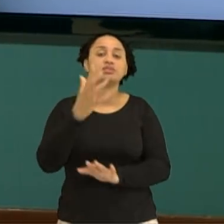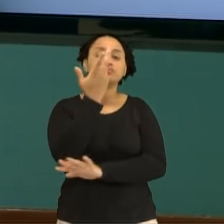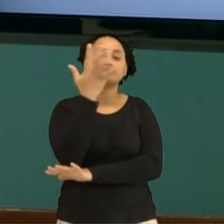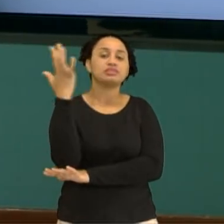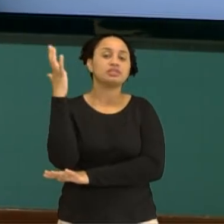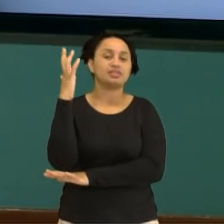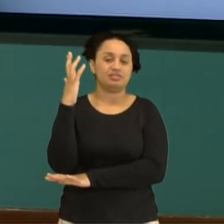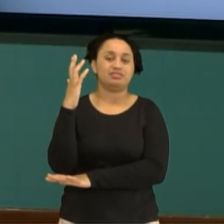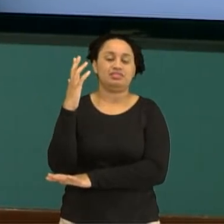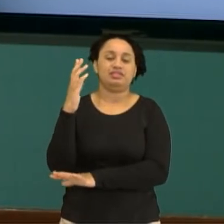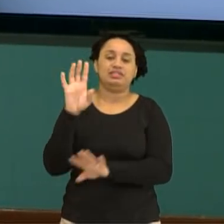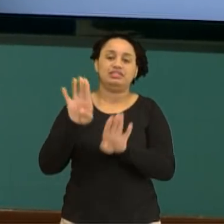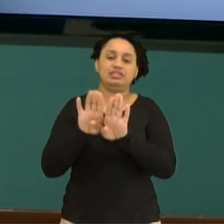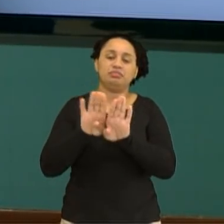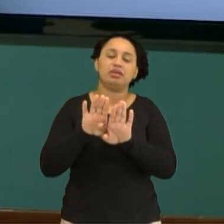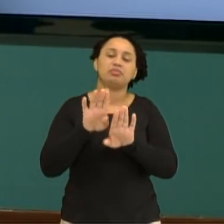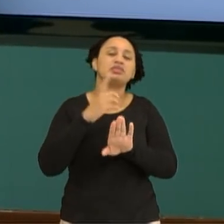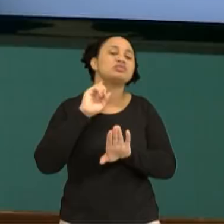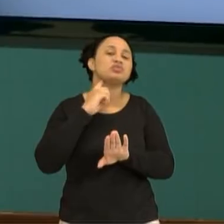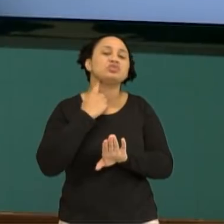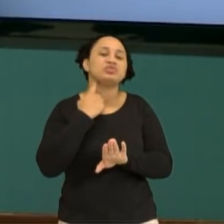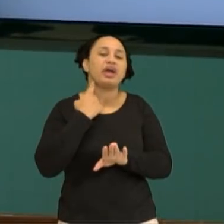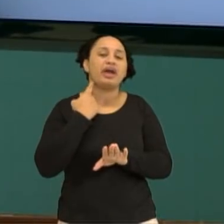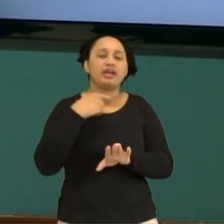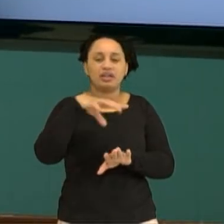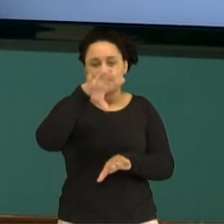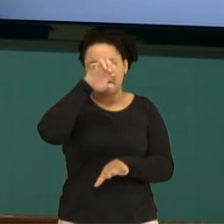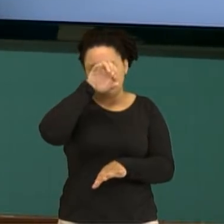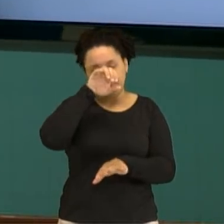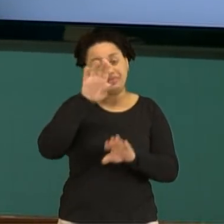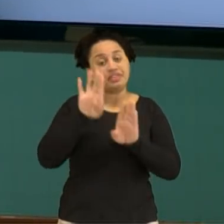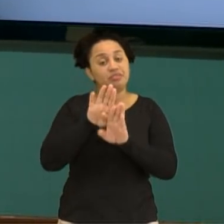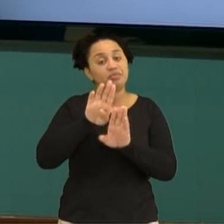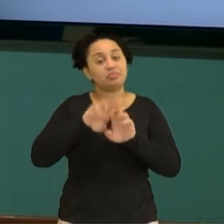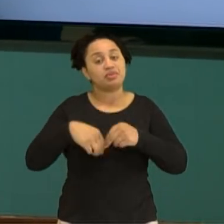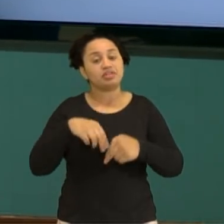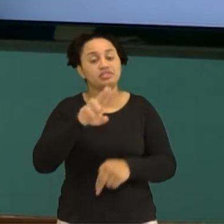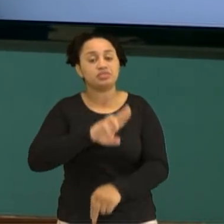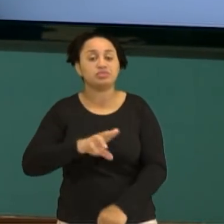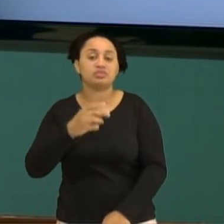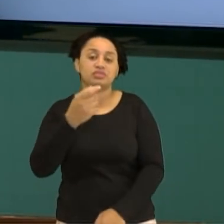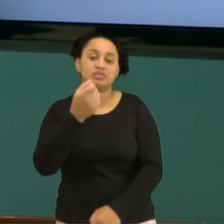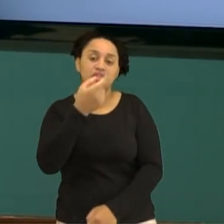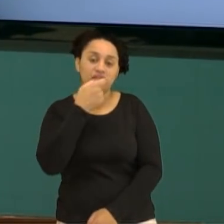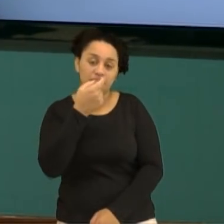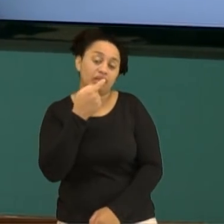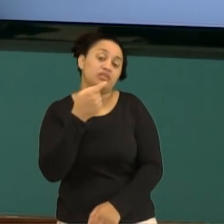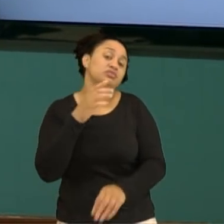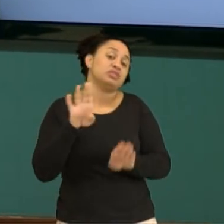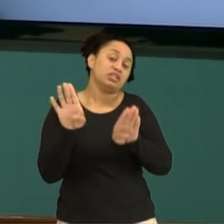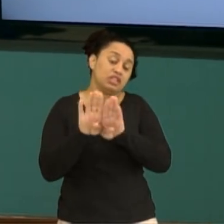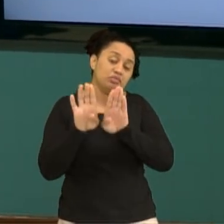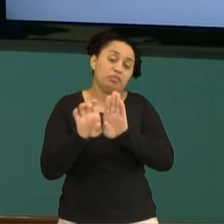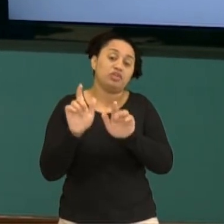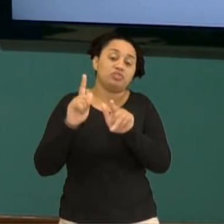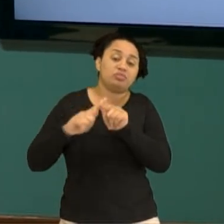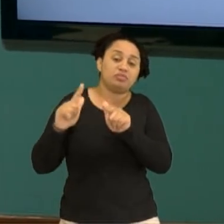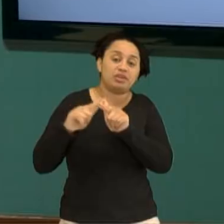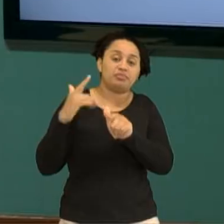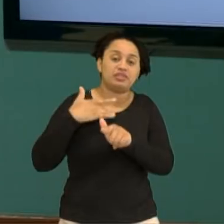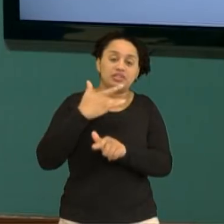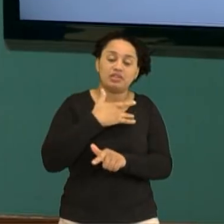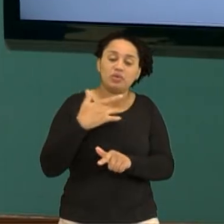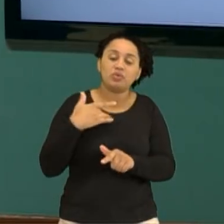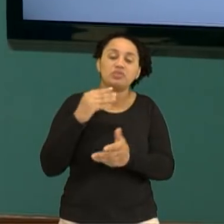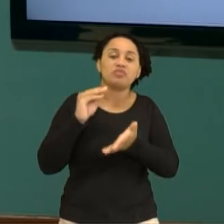de intoxicação, a questões de uso de medicamento e até, por que não, insuficiência respiratória, quando a pessoa não está